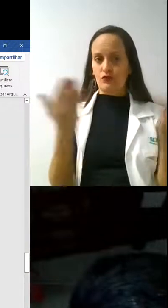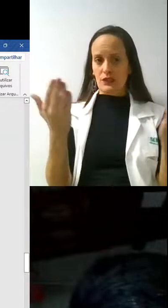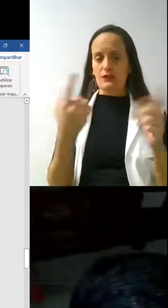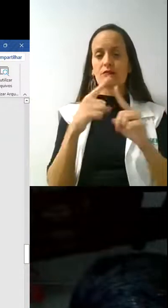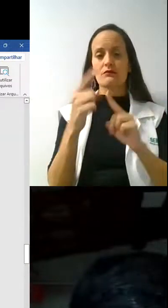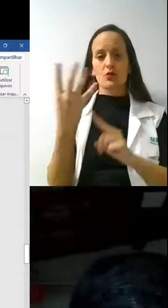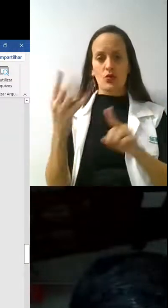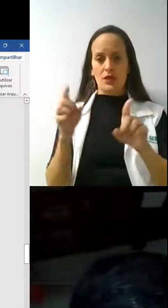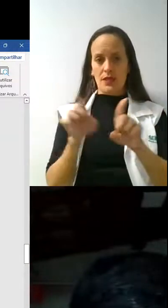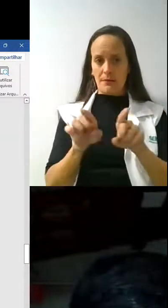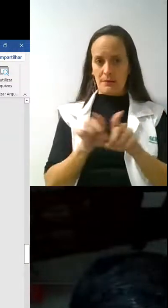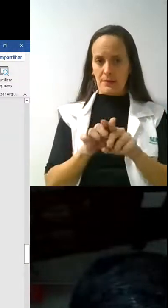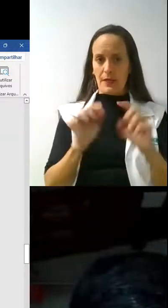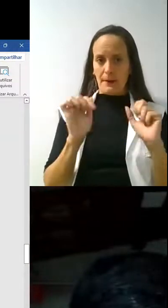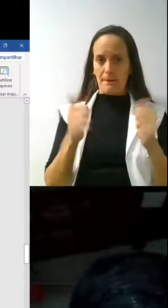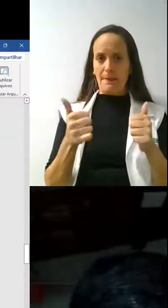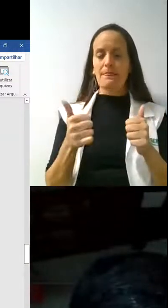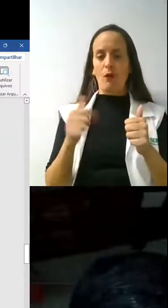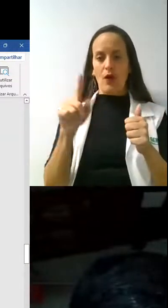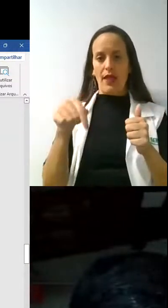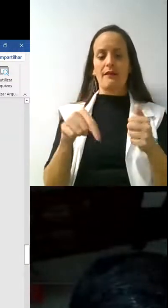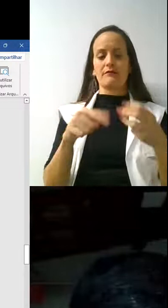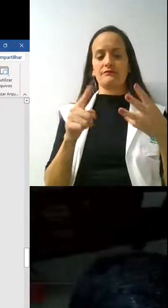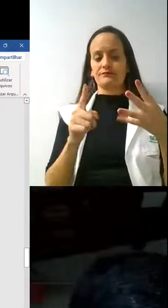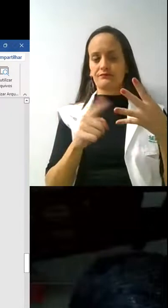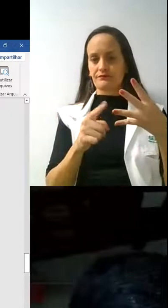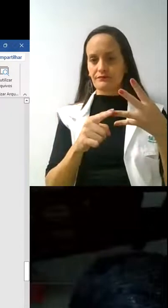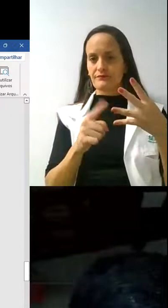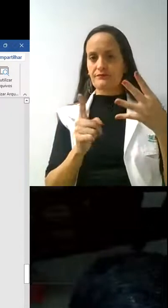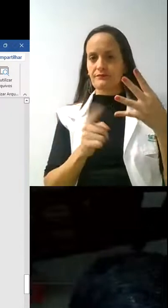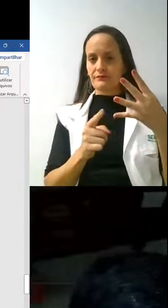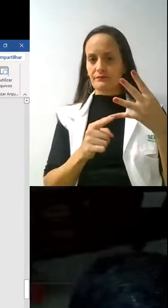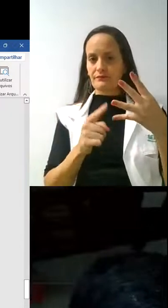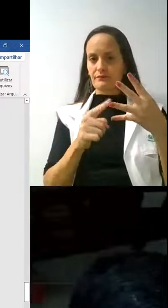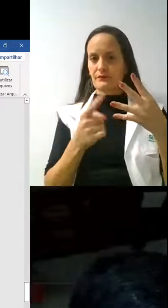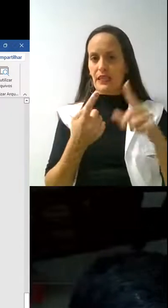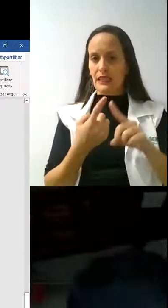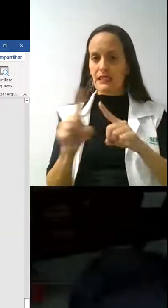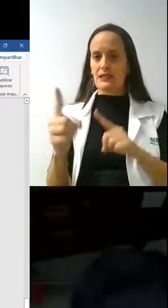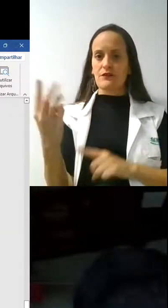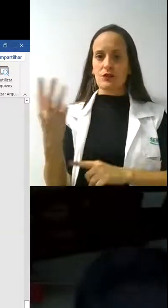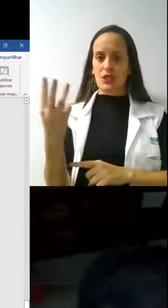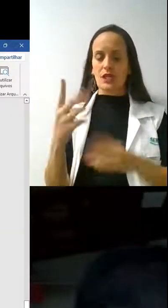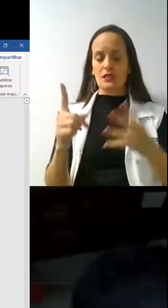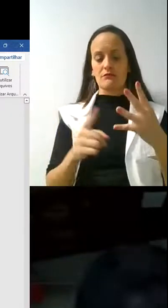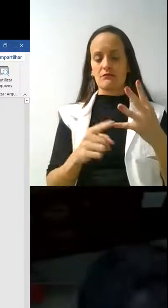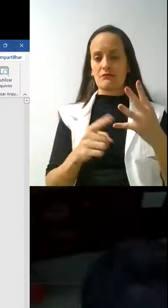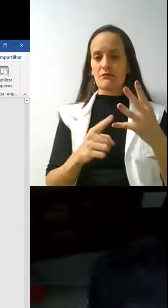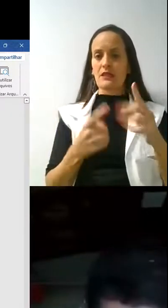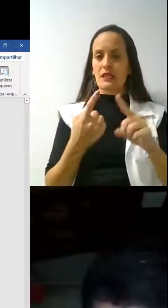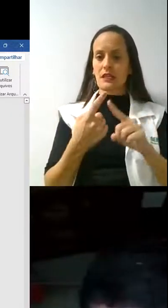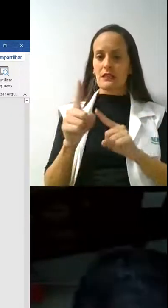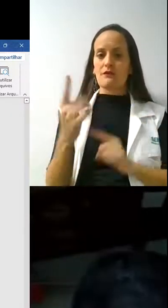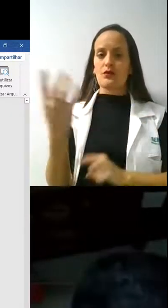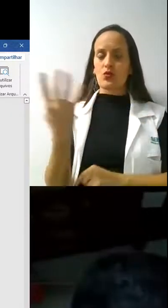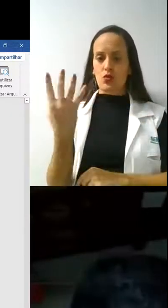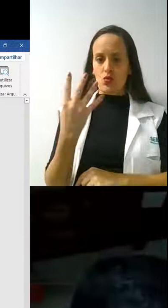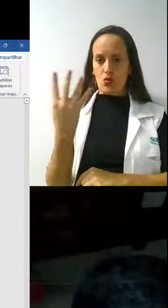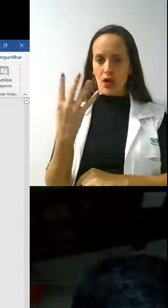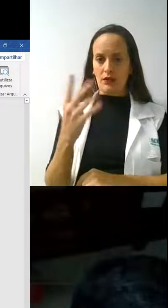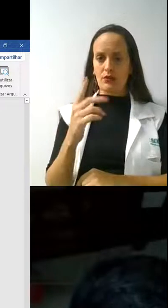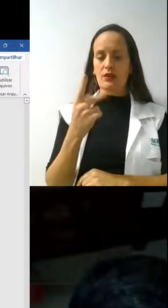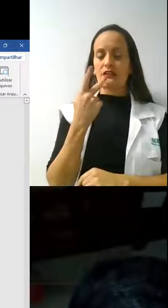o desafio 3, que é a parte de interpretação de escalas, e o desafio 4, que é a parte de